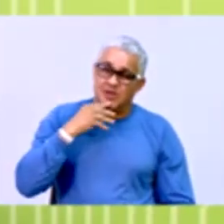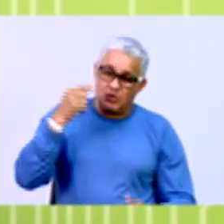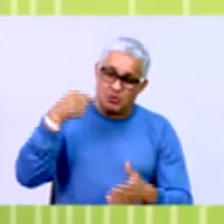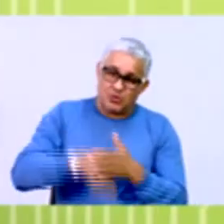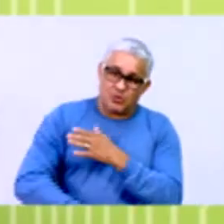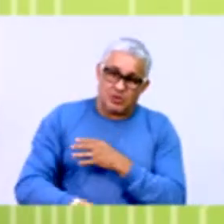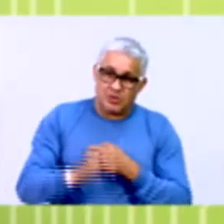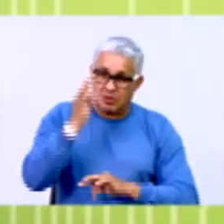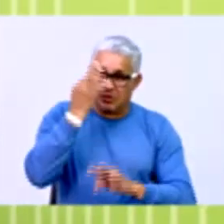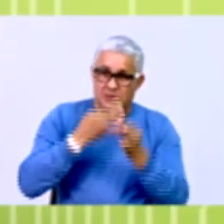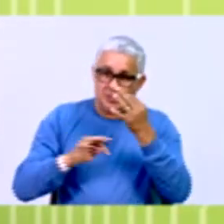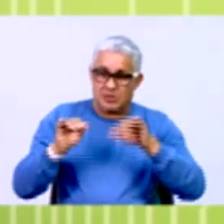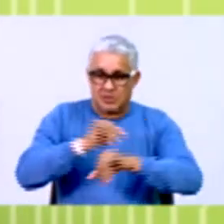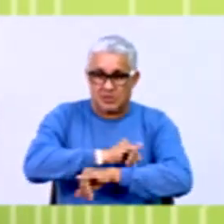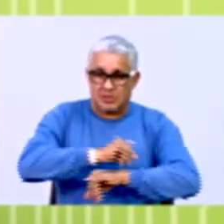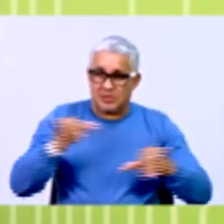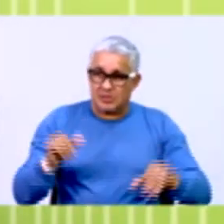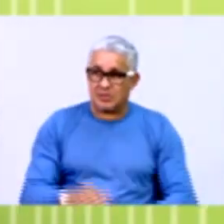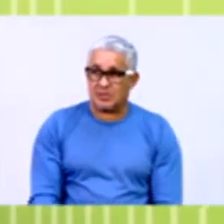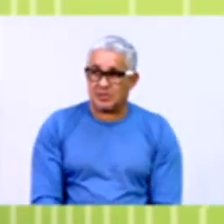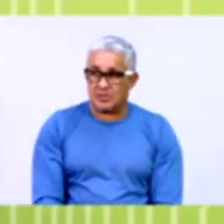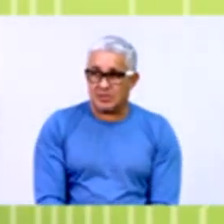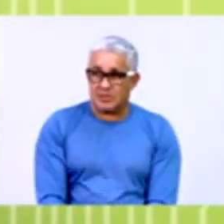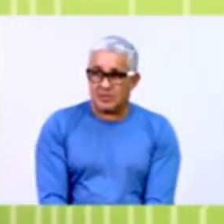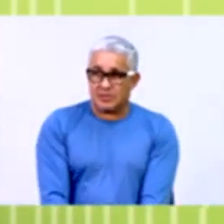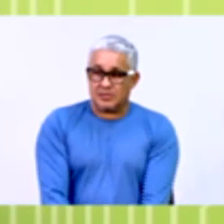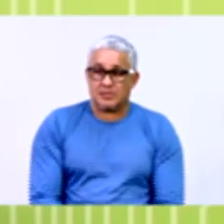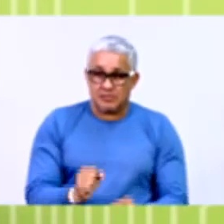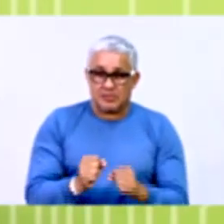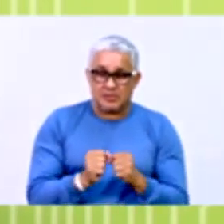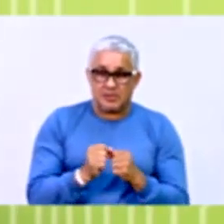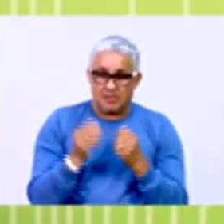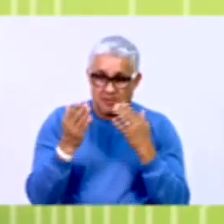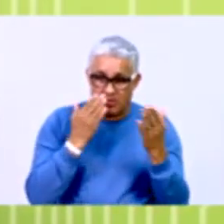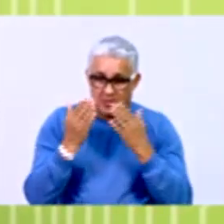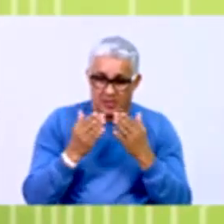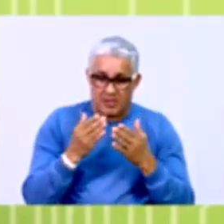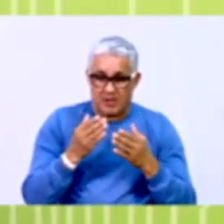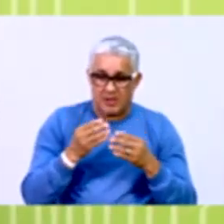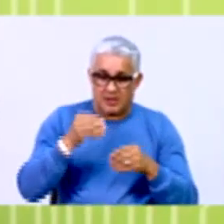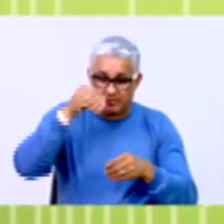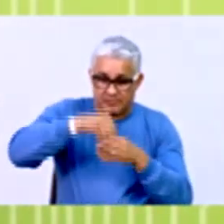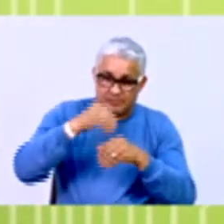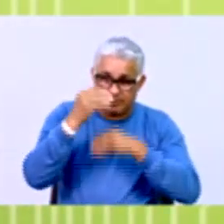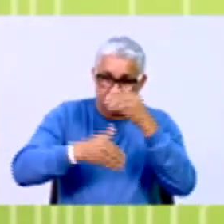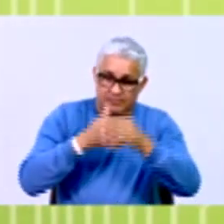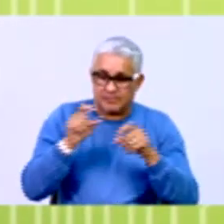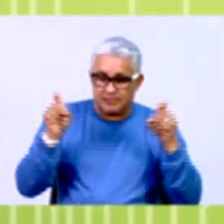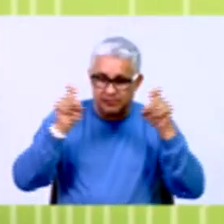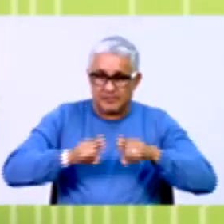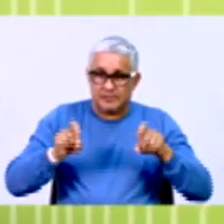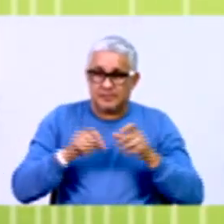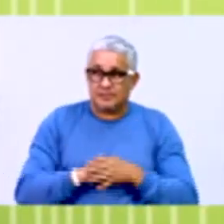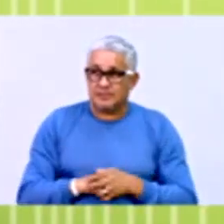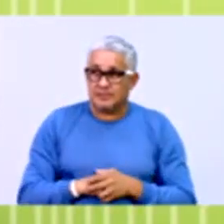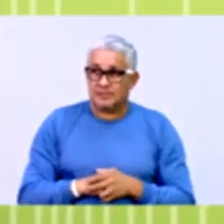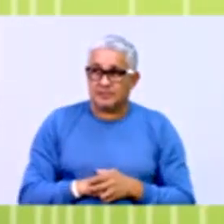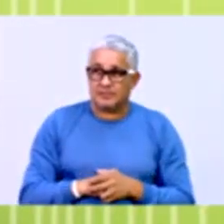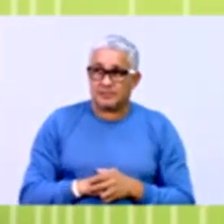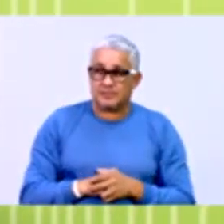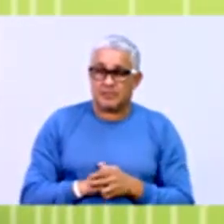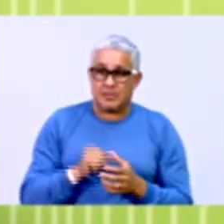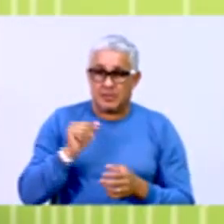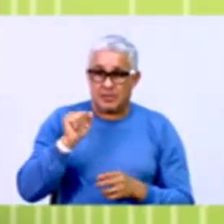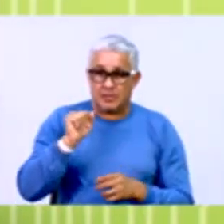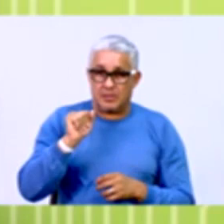em tecnologia da informação, para poder analisar os processos que eram feitos dentro do computador, né? Os auditores, eles